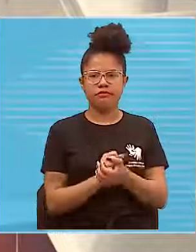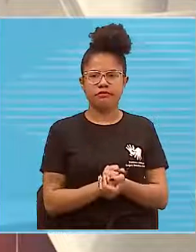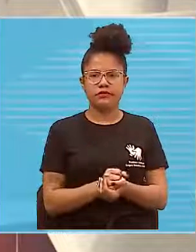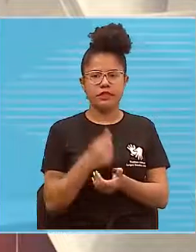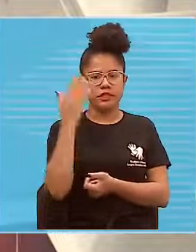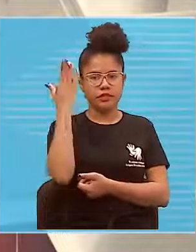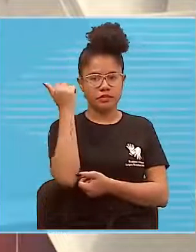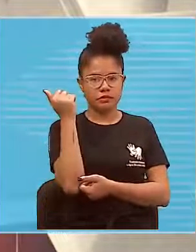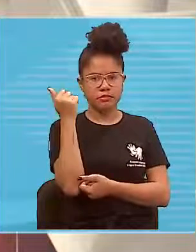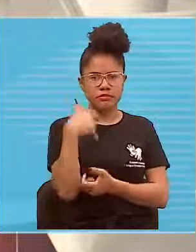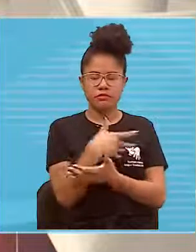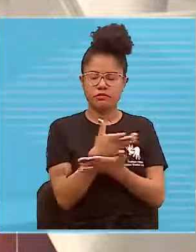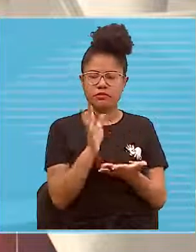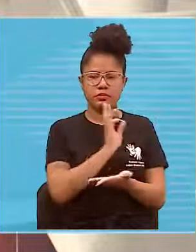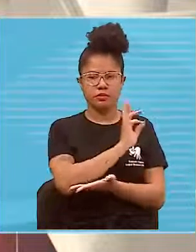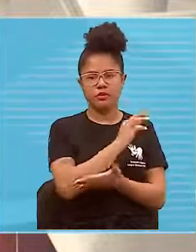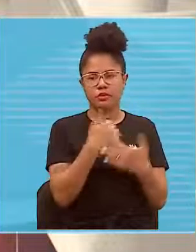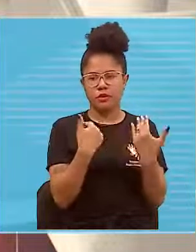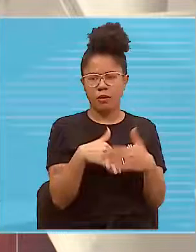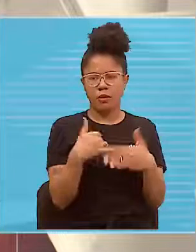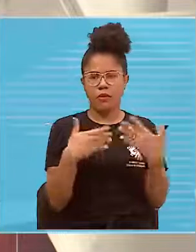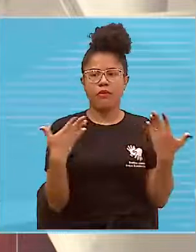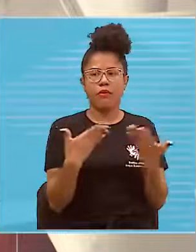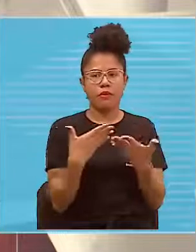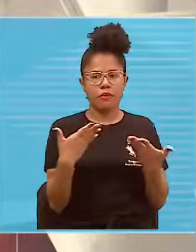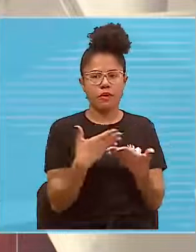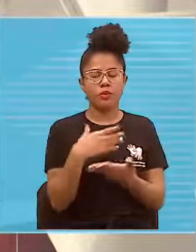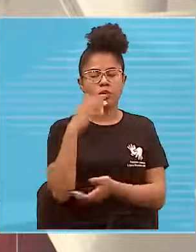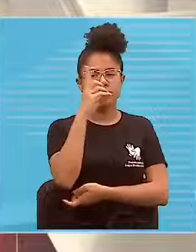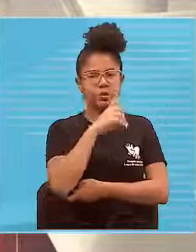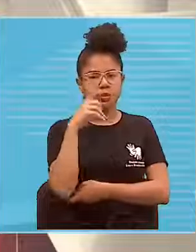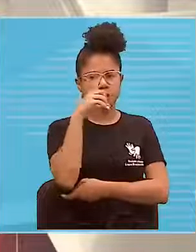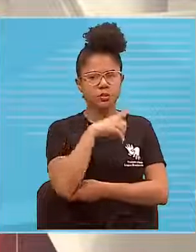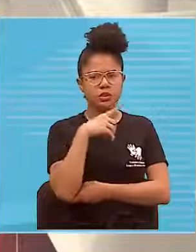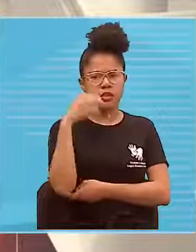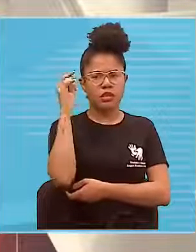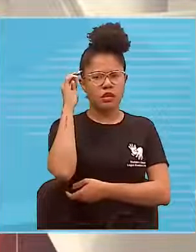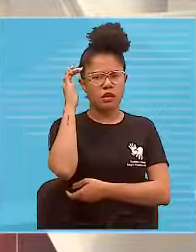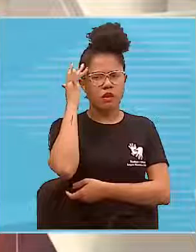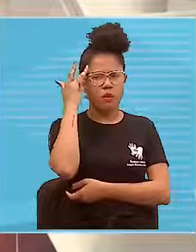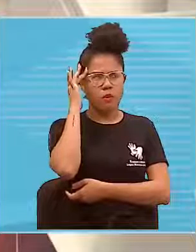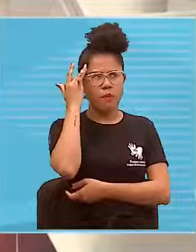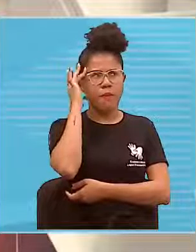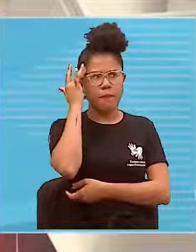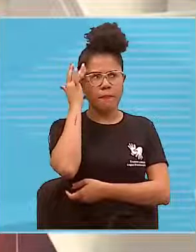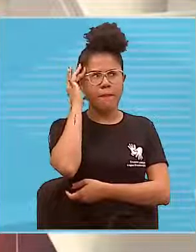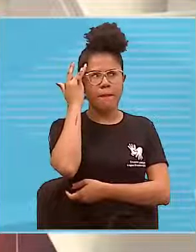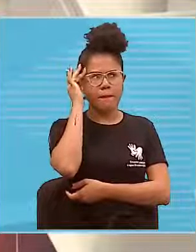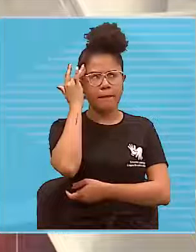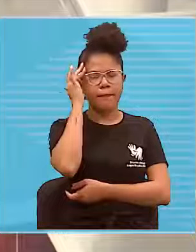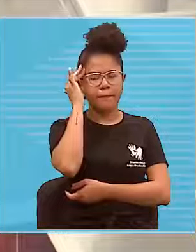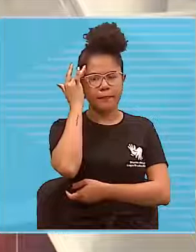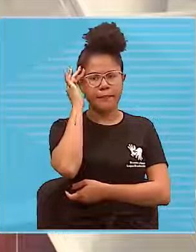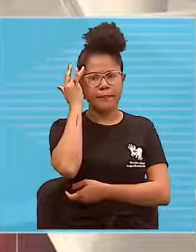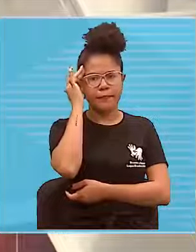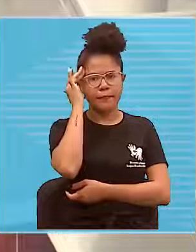prova. Se vocês forem fazer a prova esse final de semana, né, gente? Acho que é esse final de semana a prova do Enem.